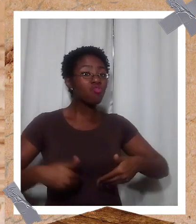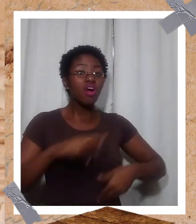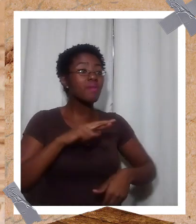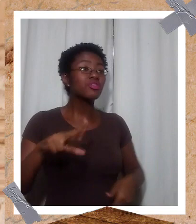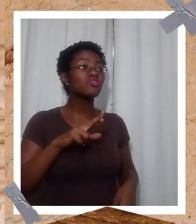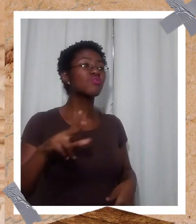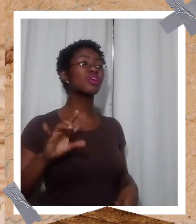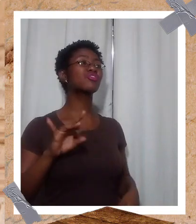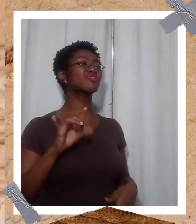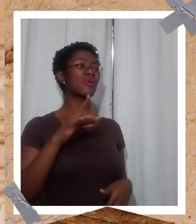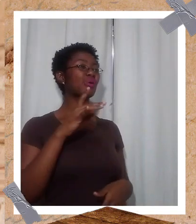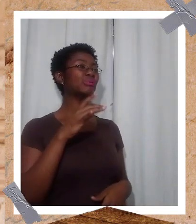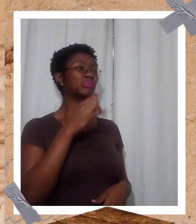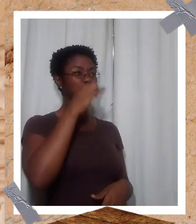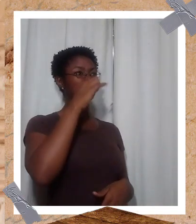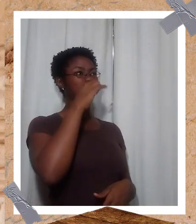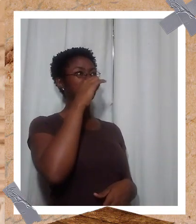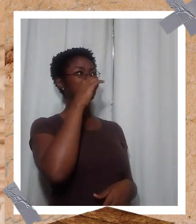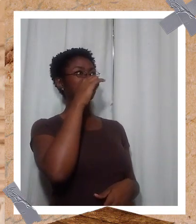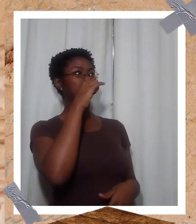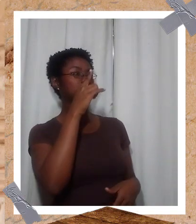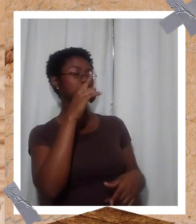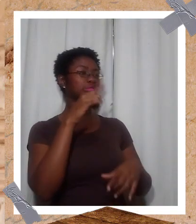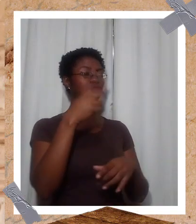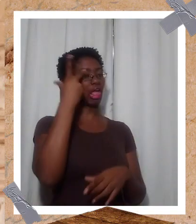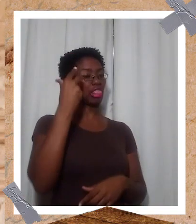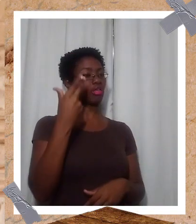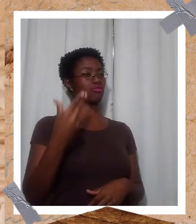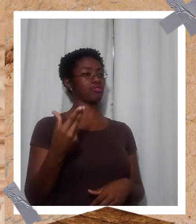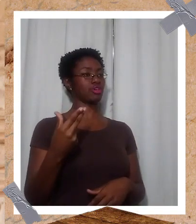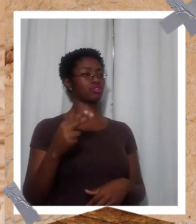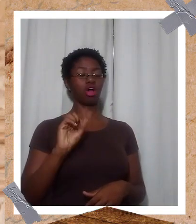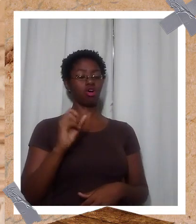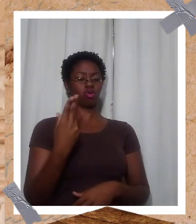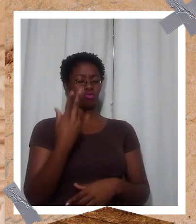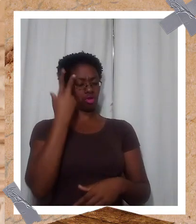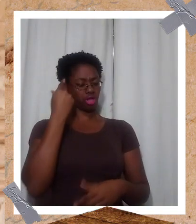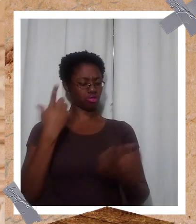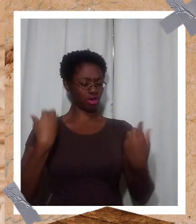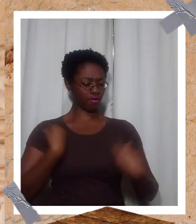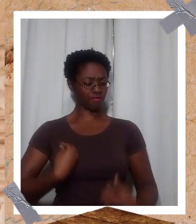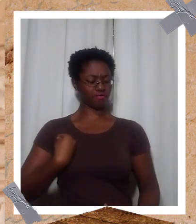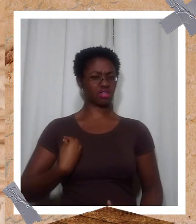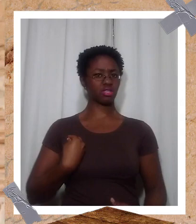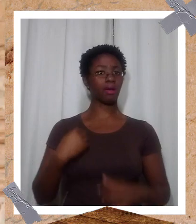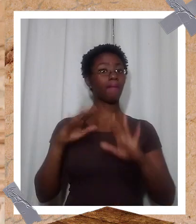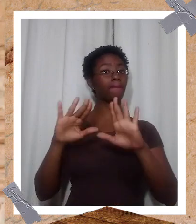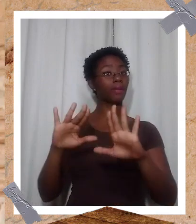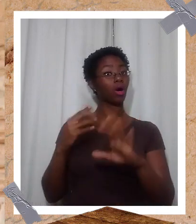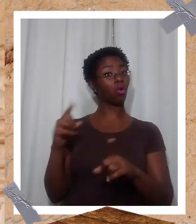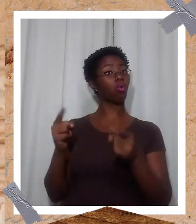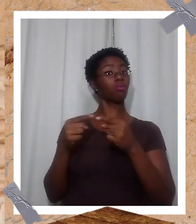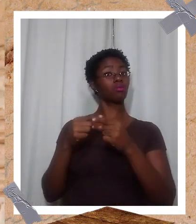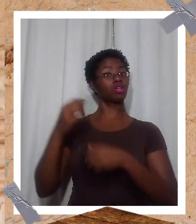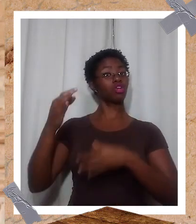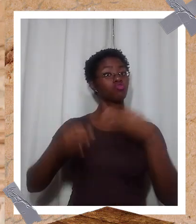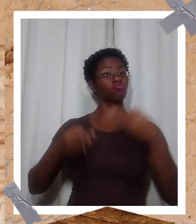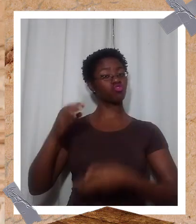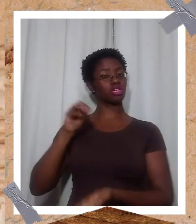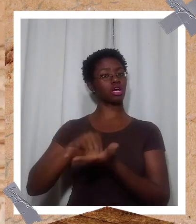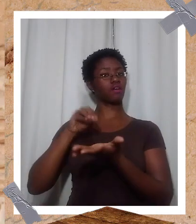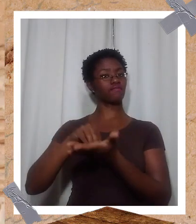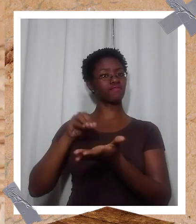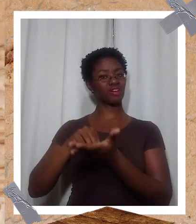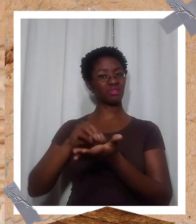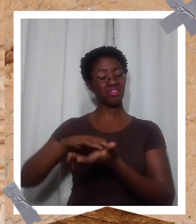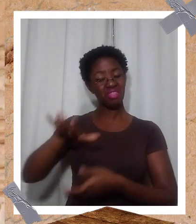da natureza. Um fenômeno natural. É, antes de mais nada, uma escandalosa injustiça. Uma situação